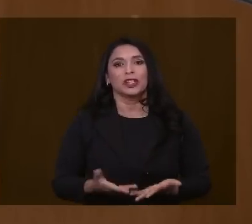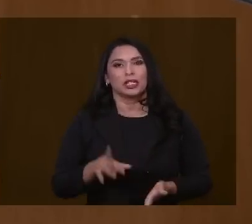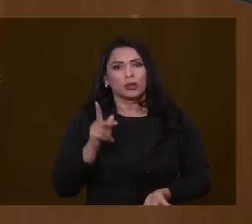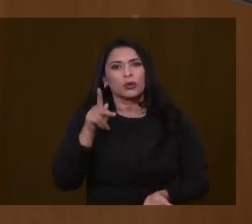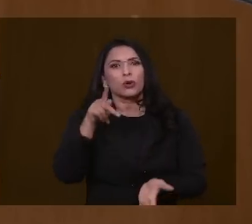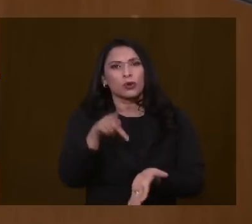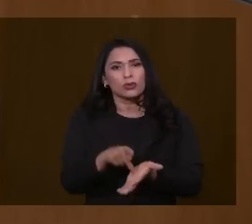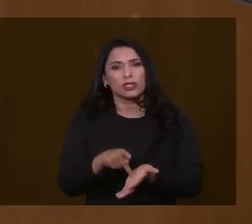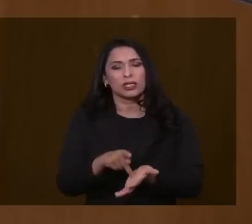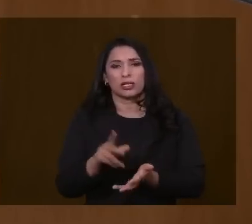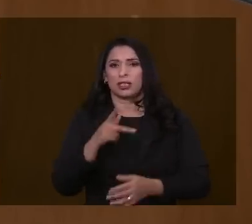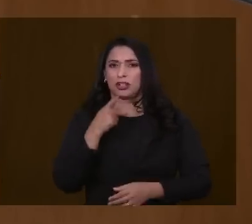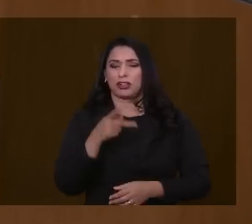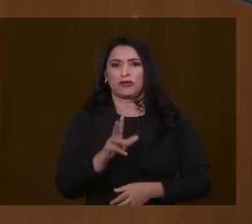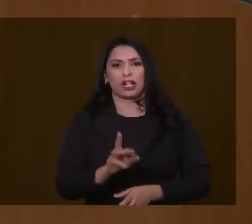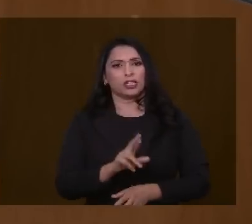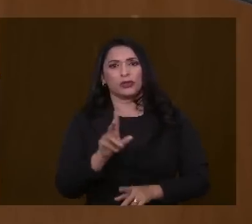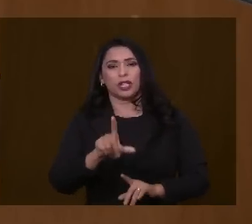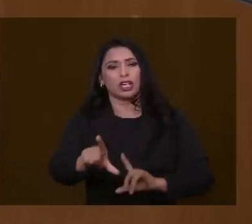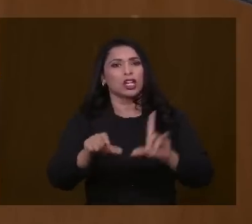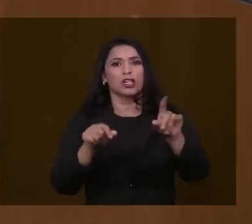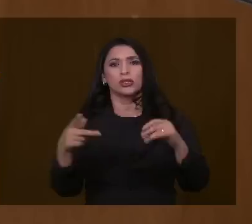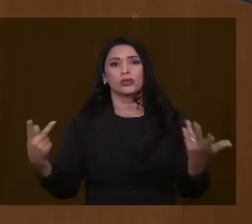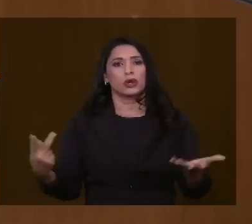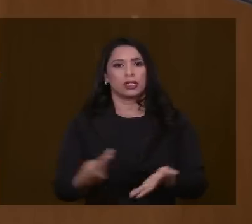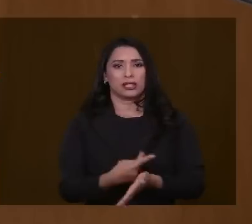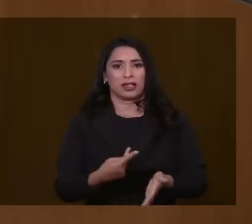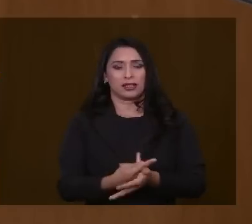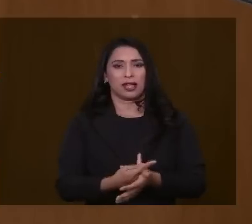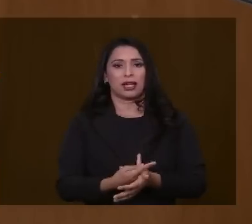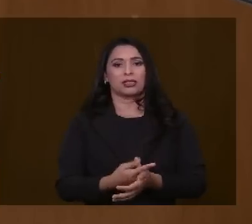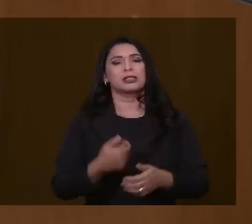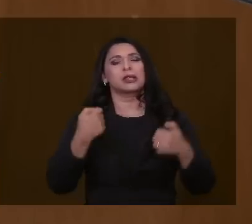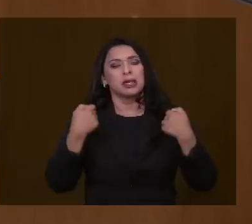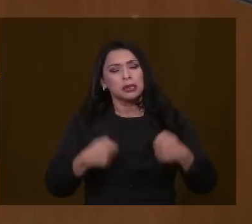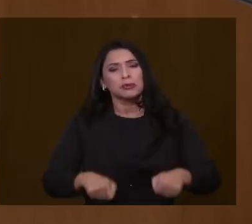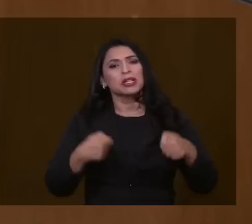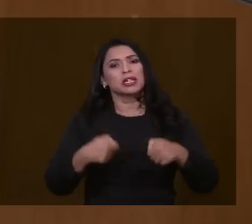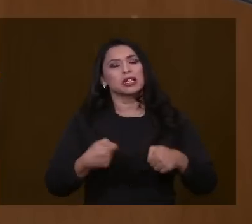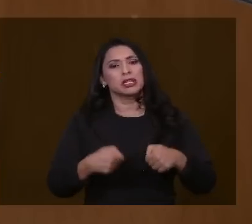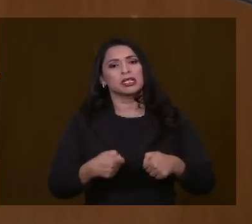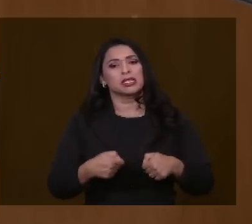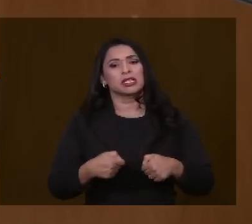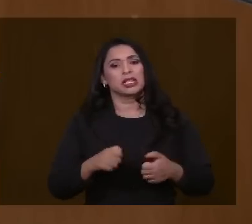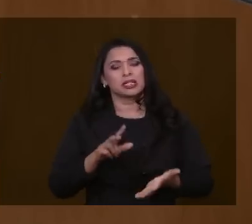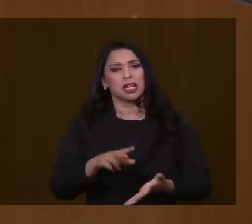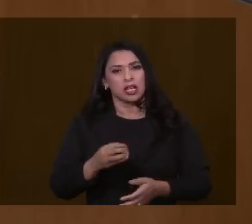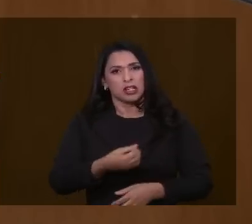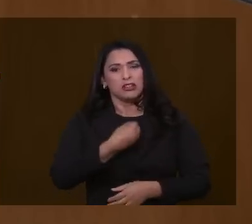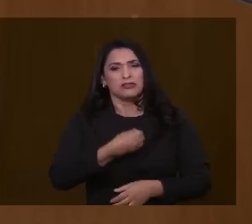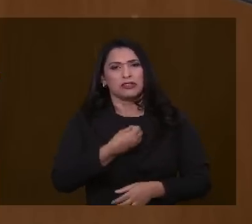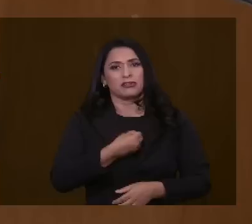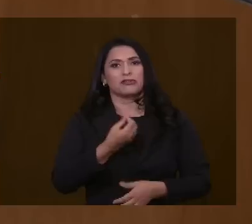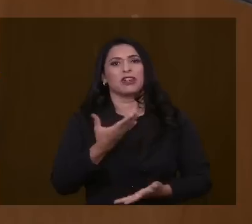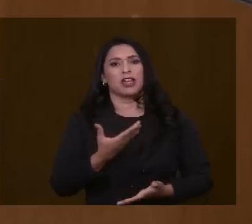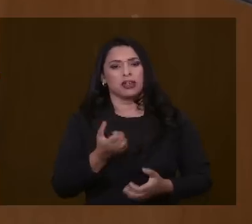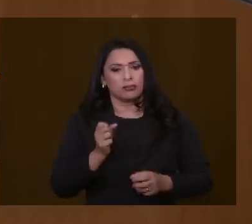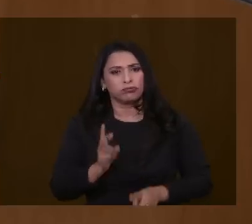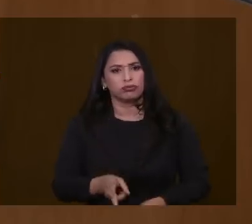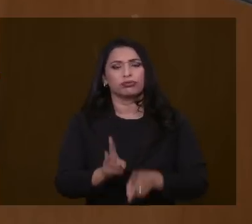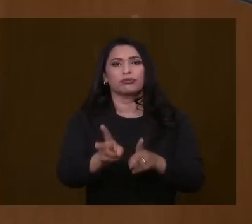não há alternativa. Honras imortais e graus maiores só são amigos